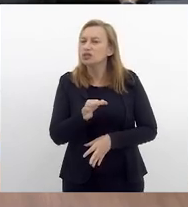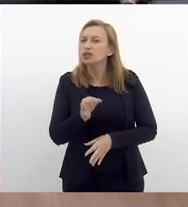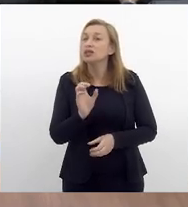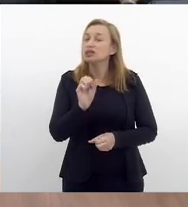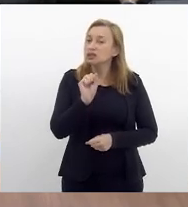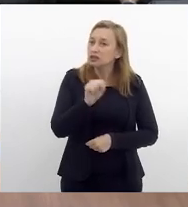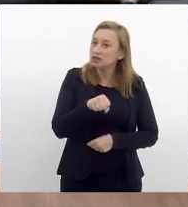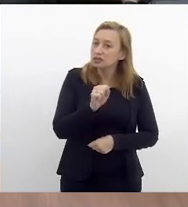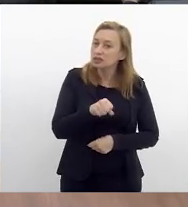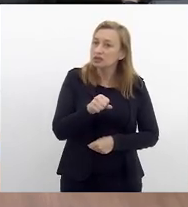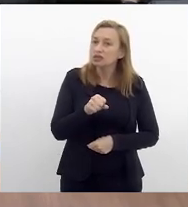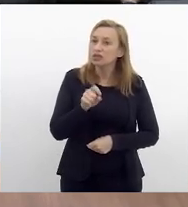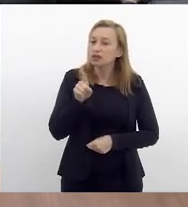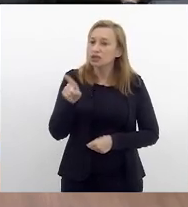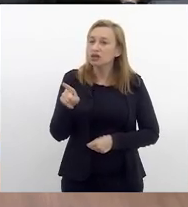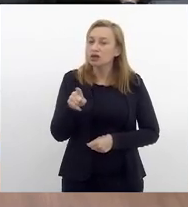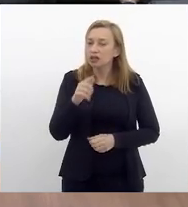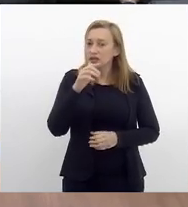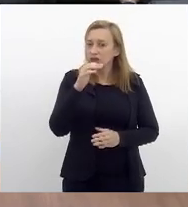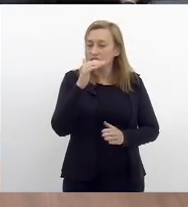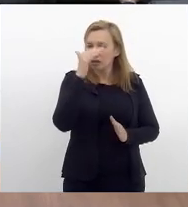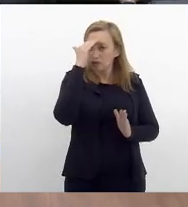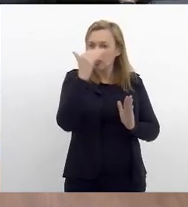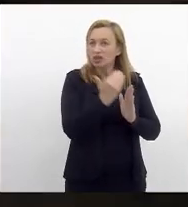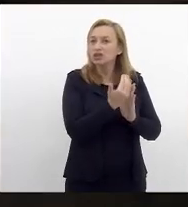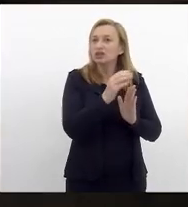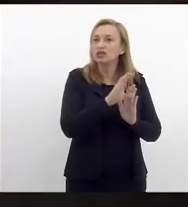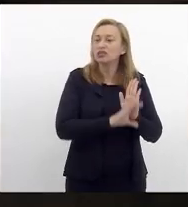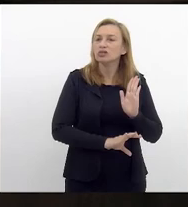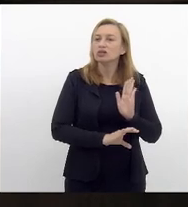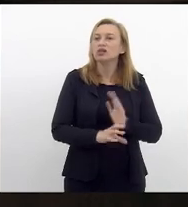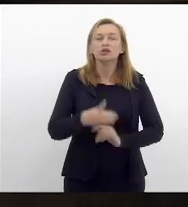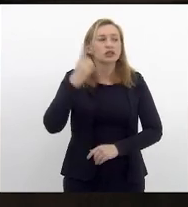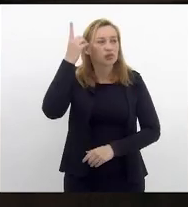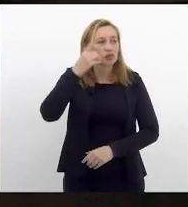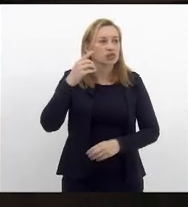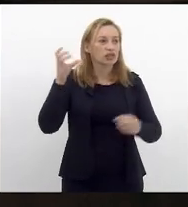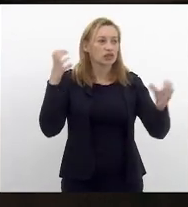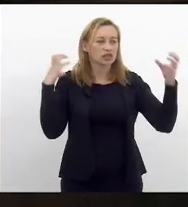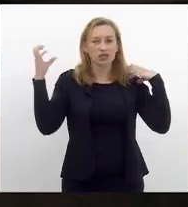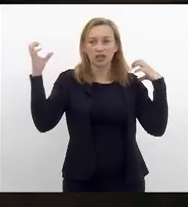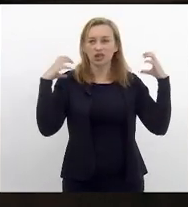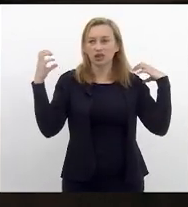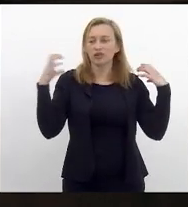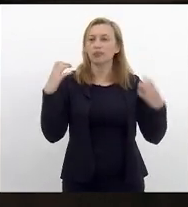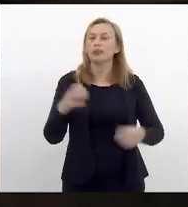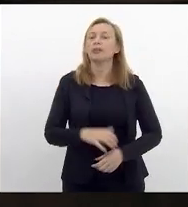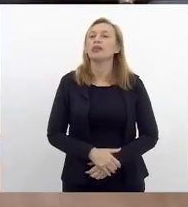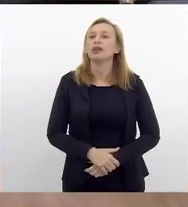Eu voto sim, porque ele cumpre os critérios. Deputada Célia Jordão.